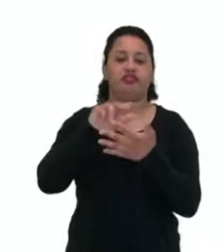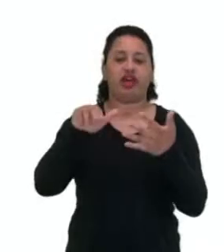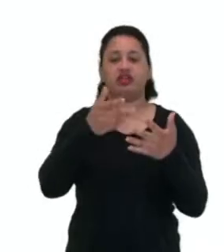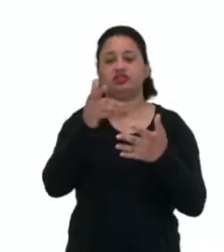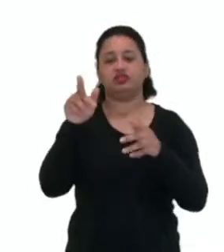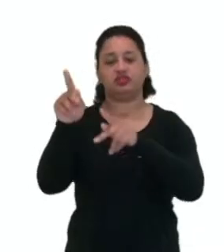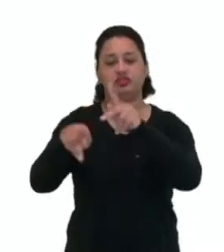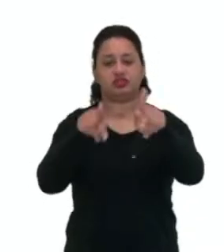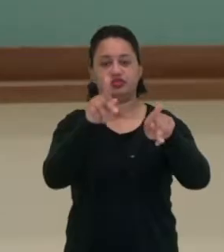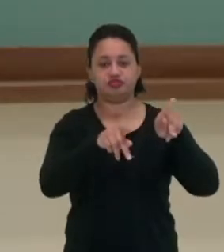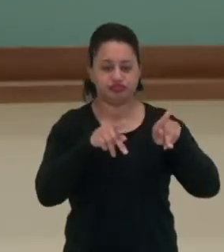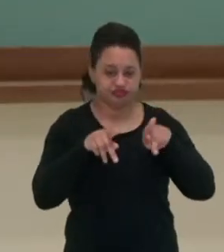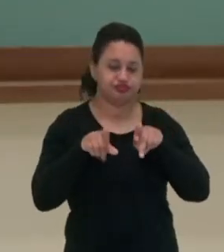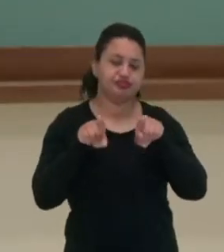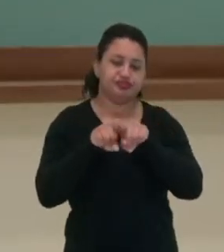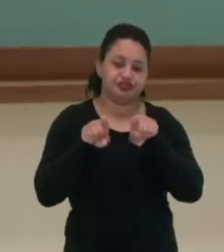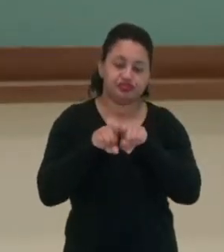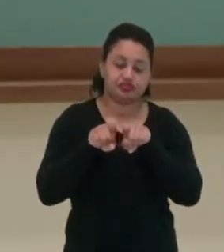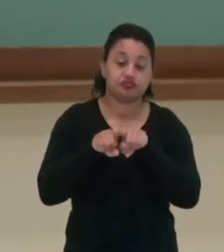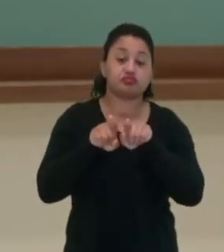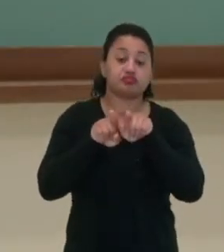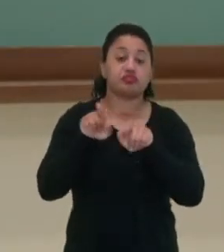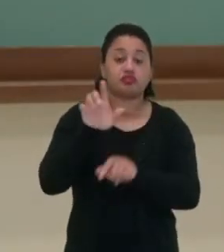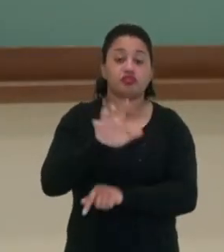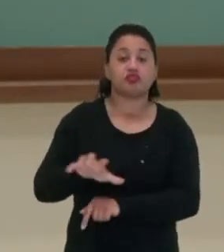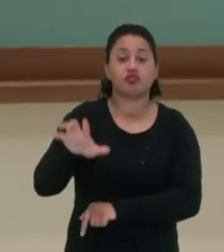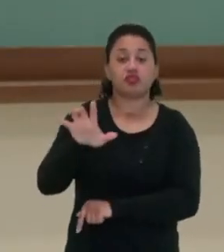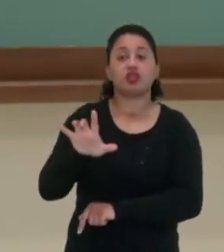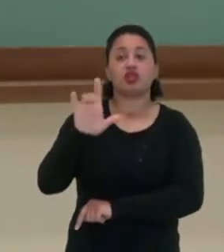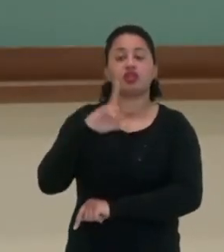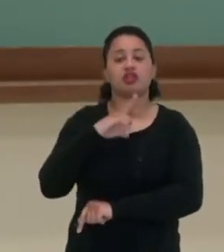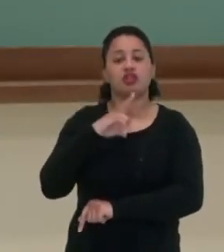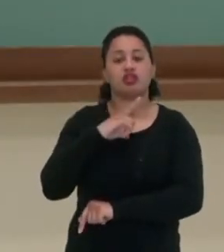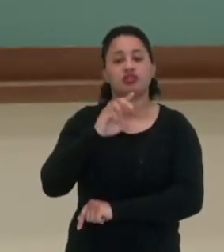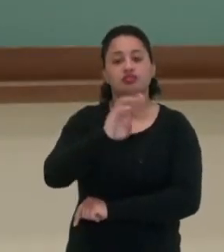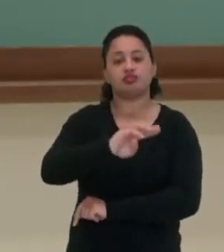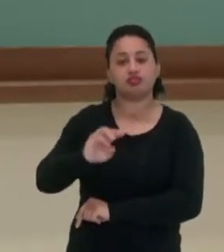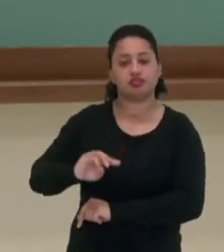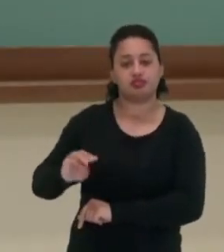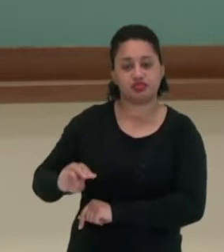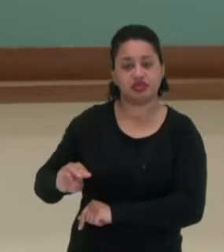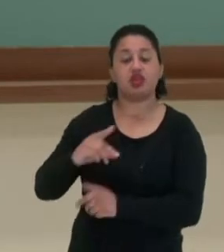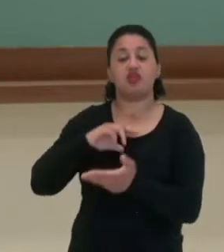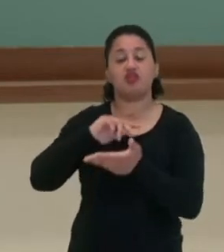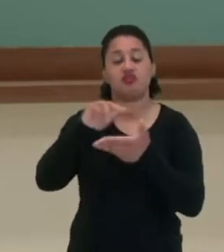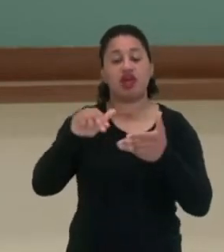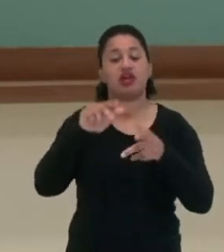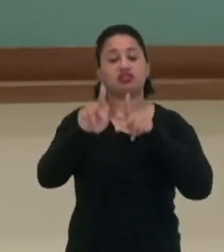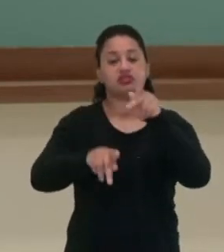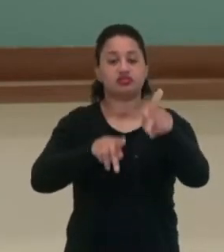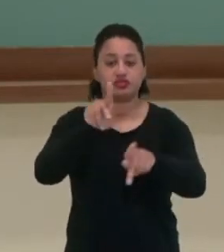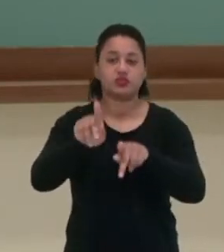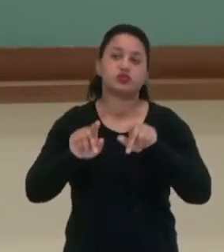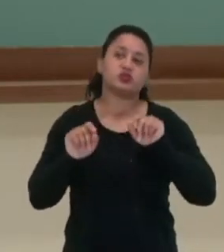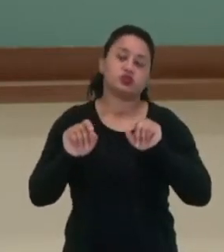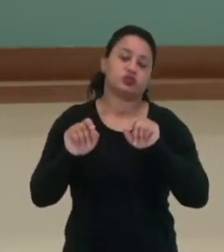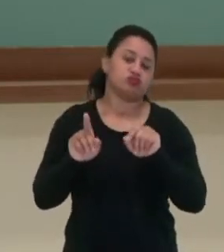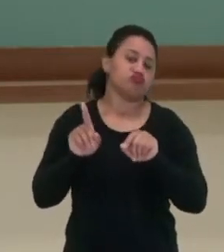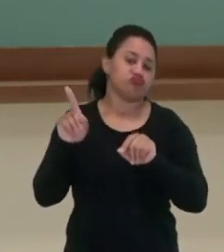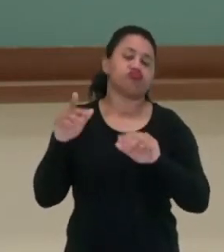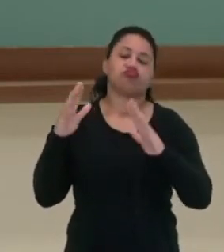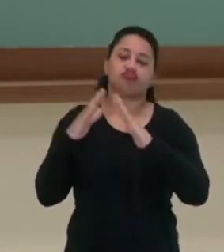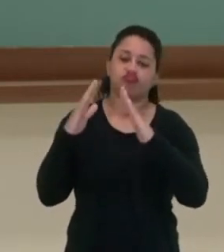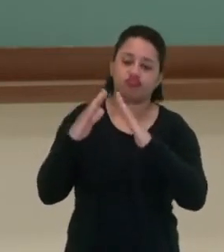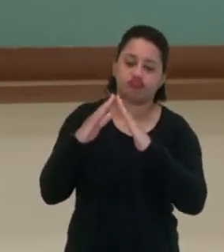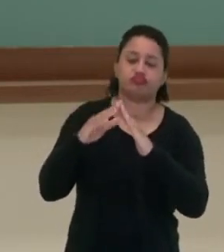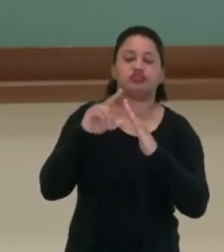árabes, entre outros. Então, essa região toda ali da Mesopotâmia, ela foi ocupada por vários povos que ali viviam, tinham